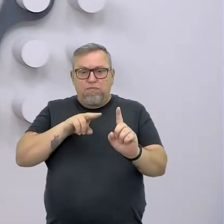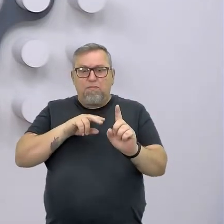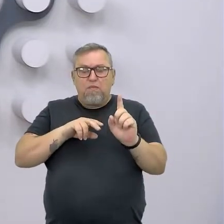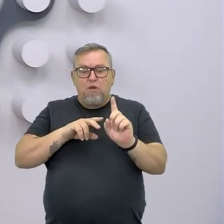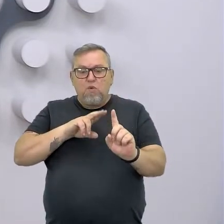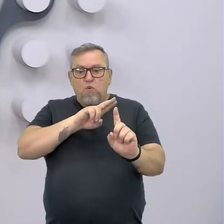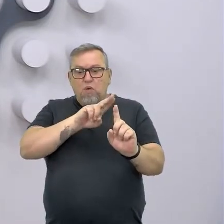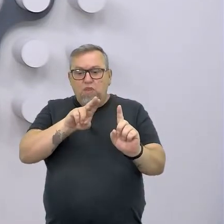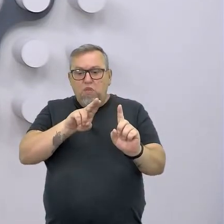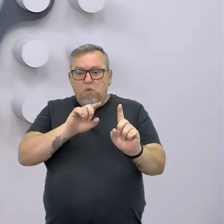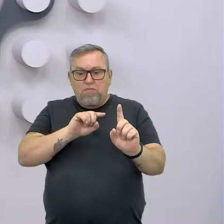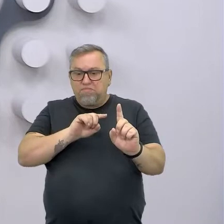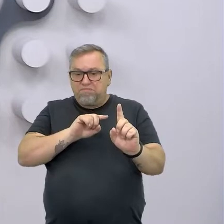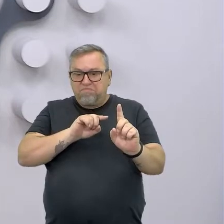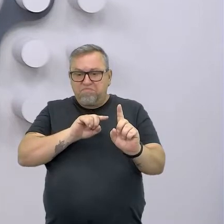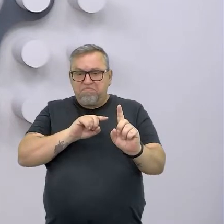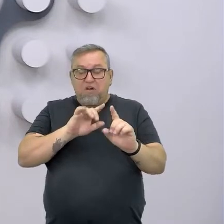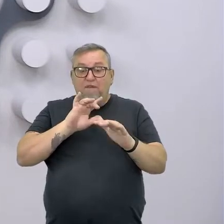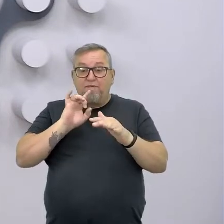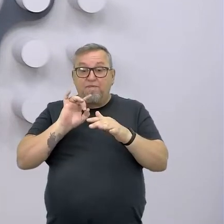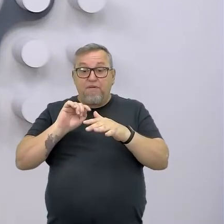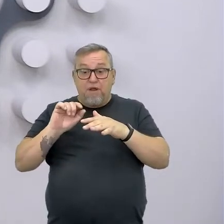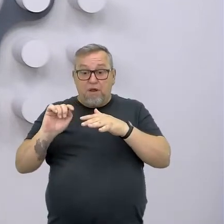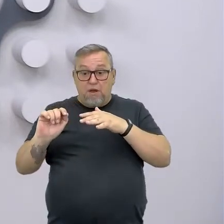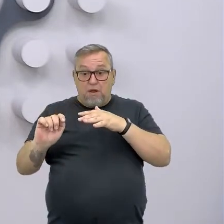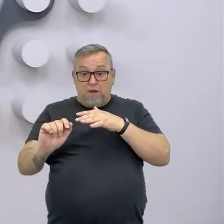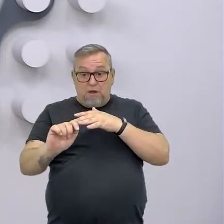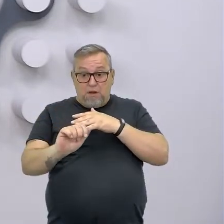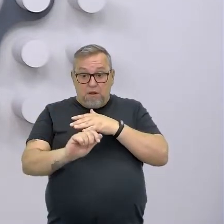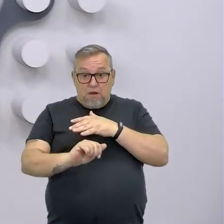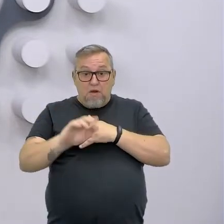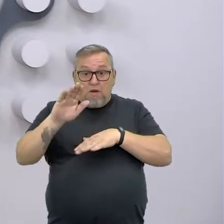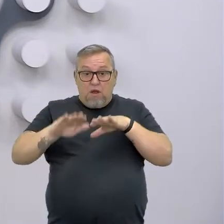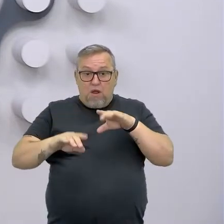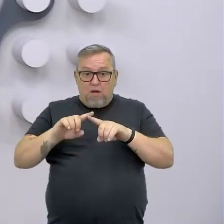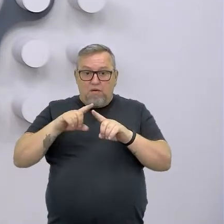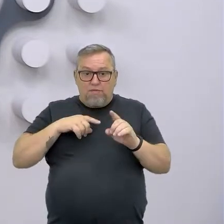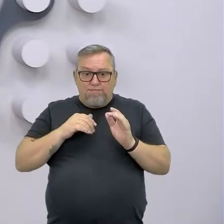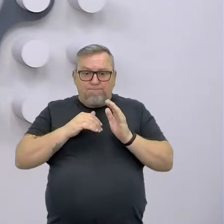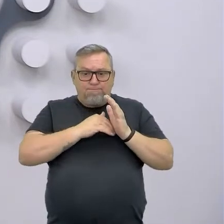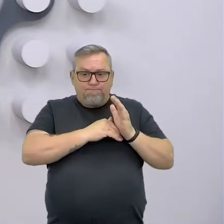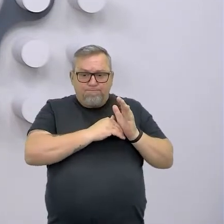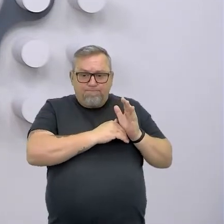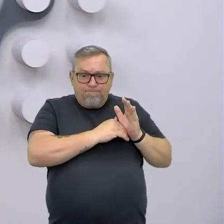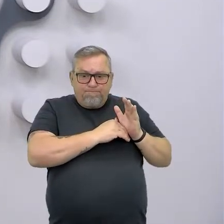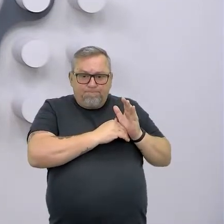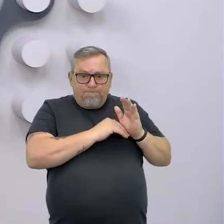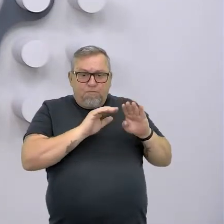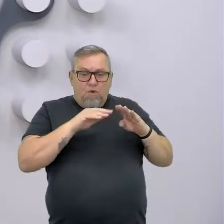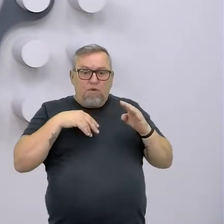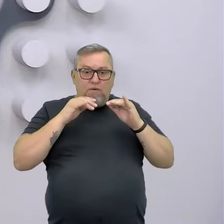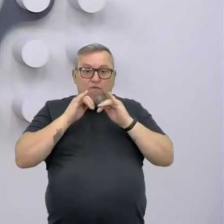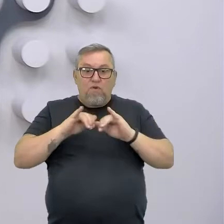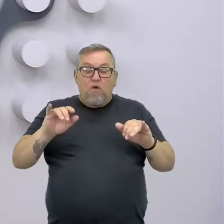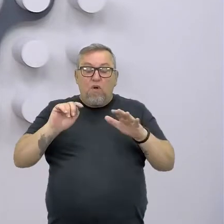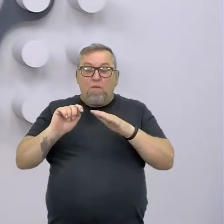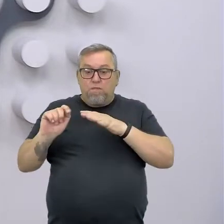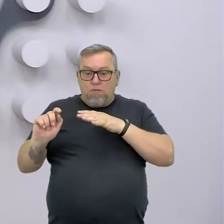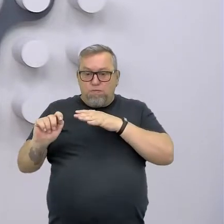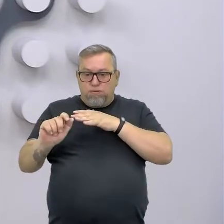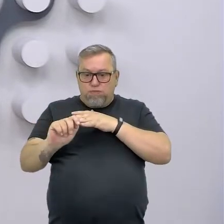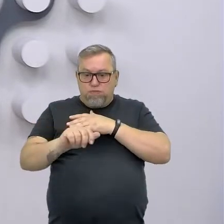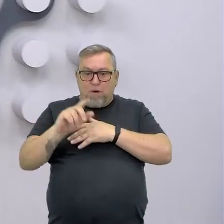são notícias que a autoria muitas vezes ela é omitida, né? Então, quando a gente vê uma notícia falsa